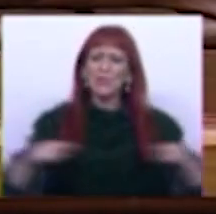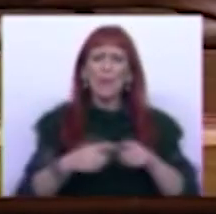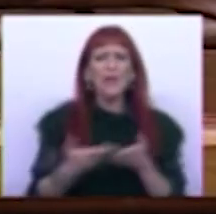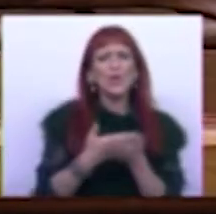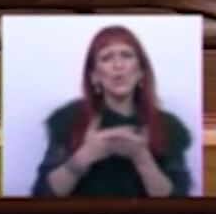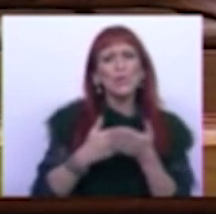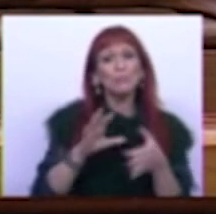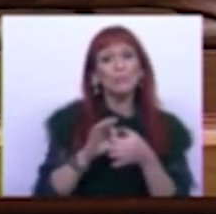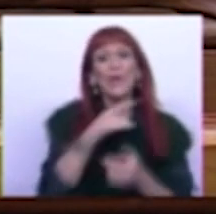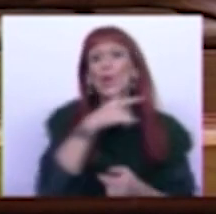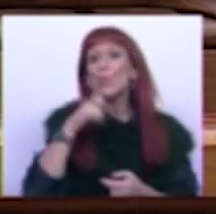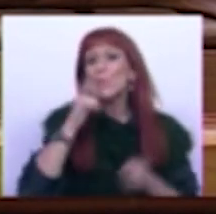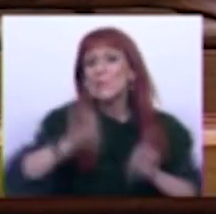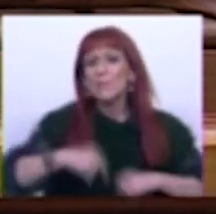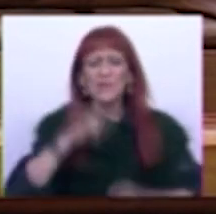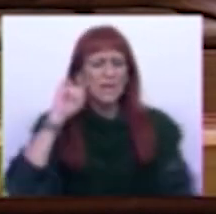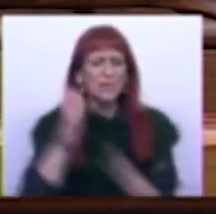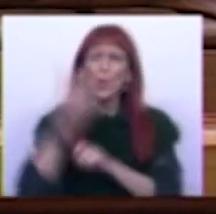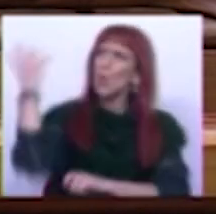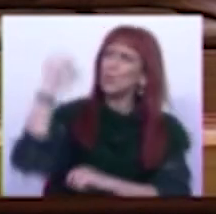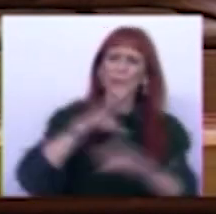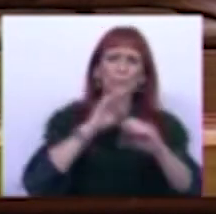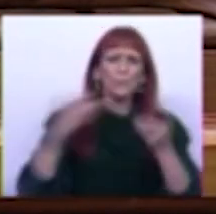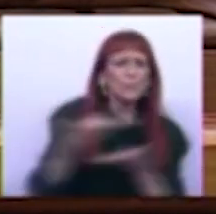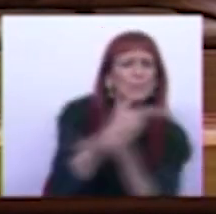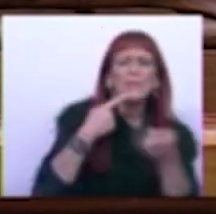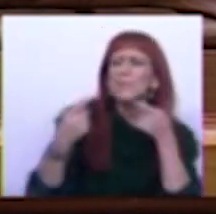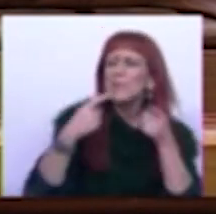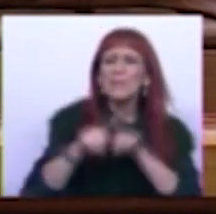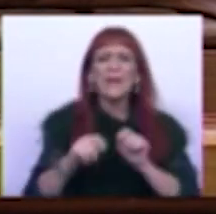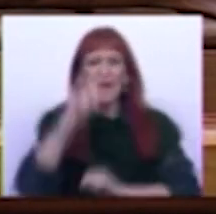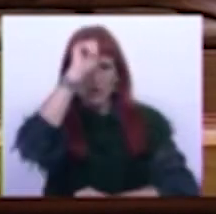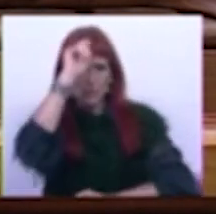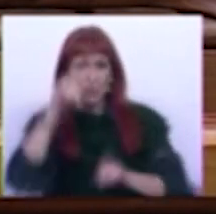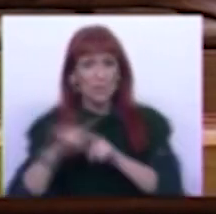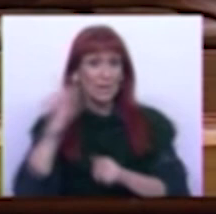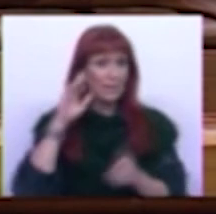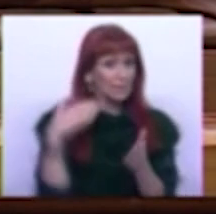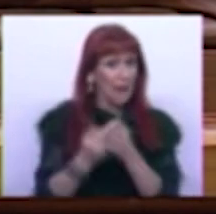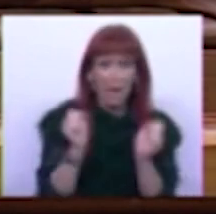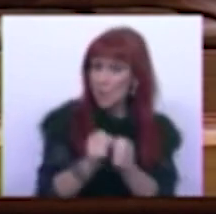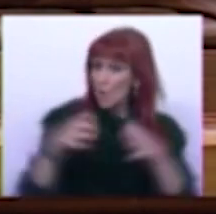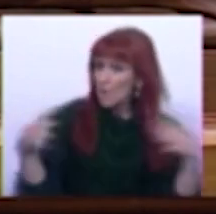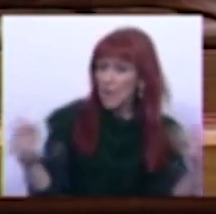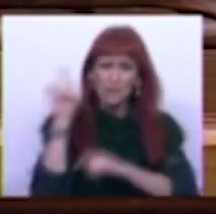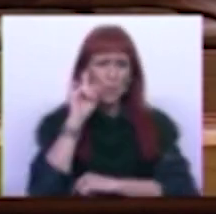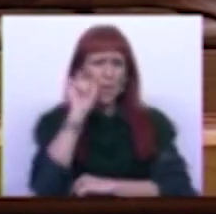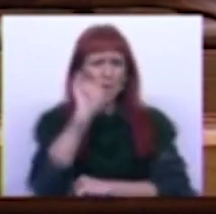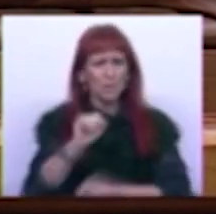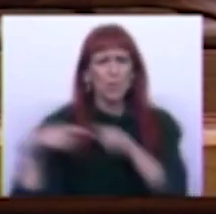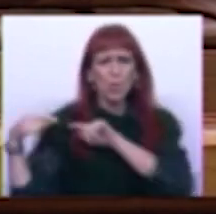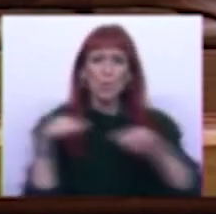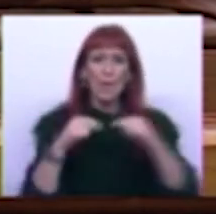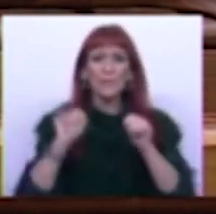negociação e compromisso, exige uma cultura de diálogo e de respeito, que valorize e aumente a qualidade do